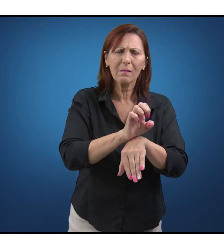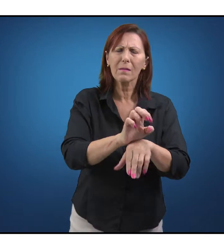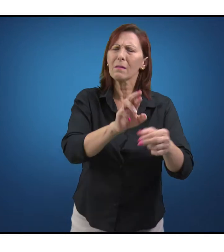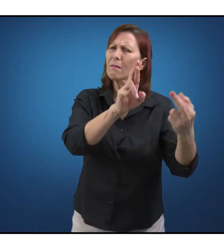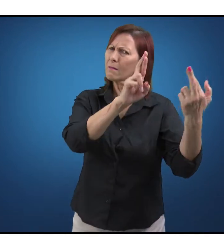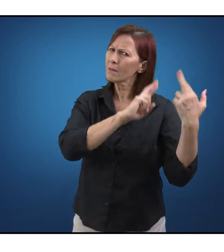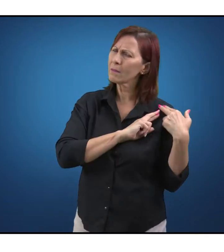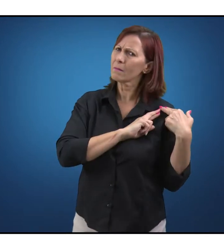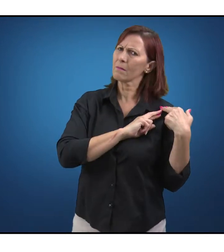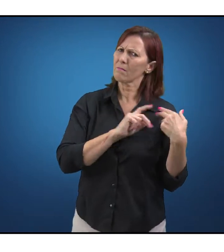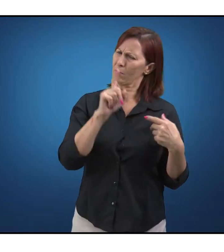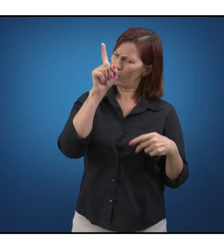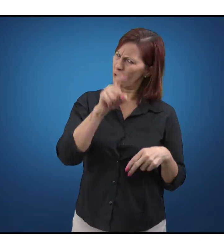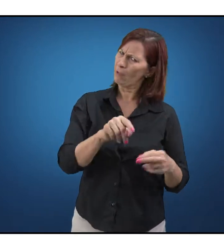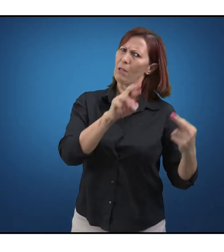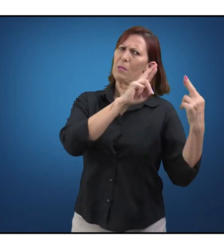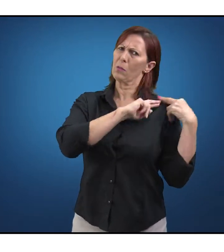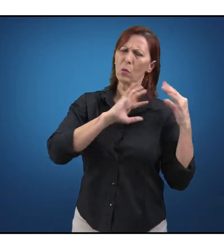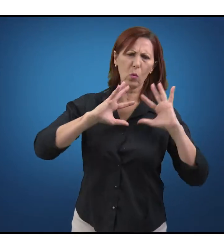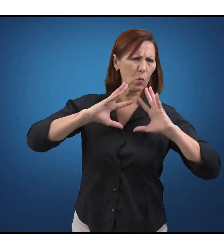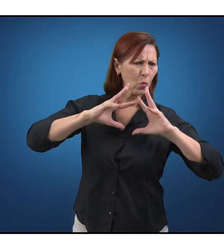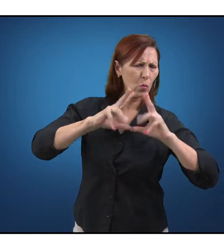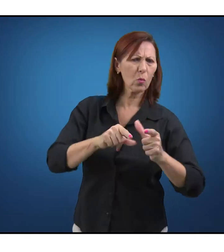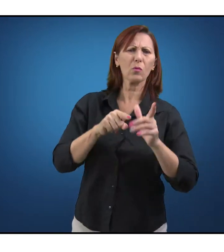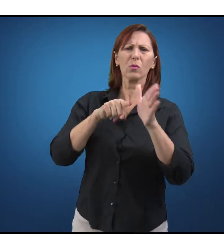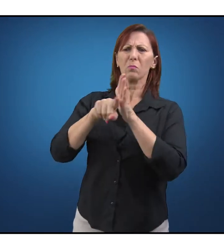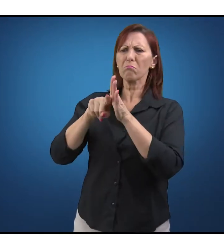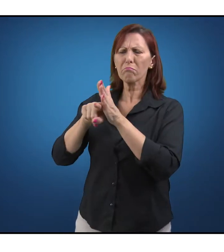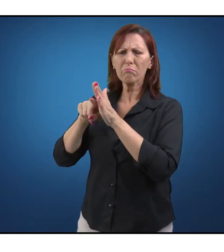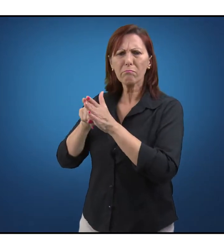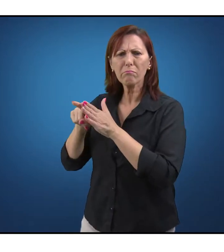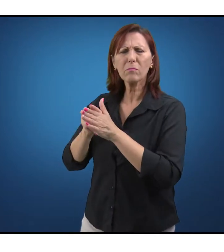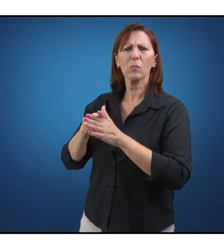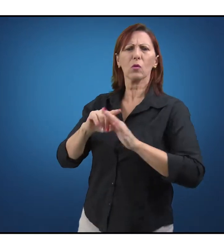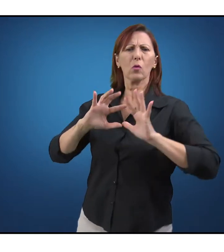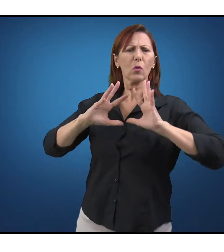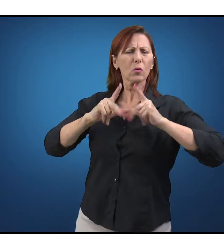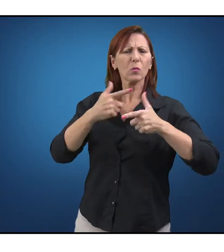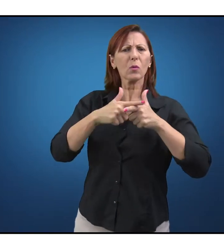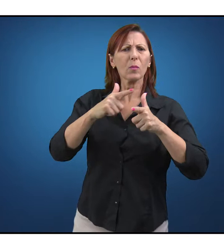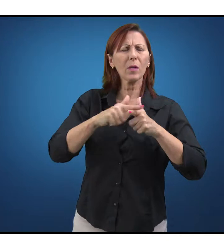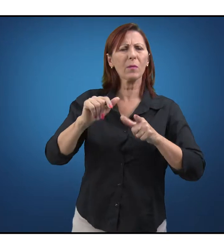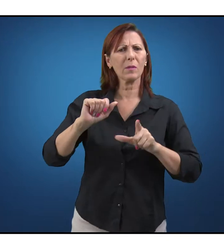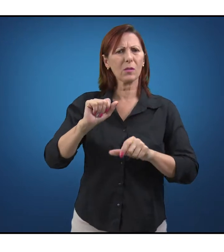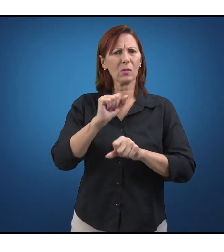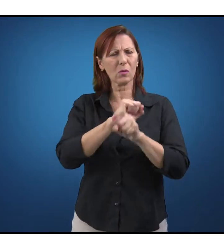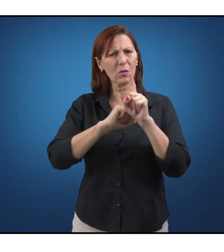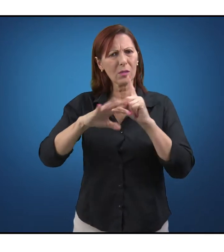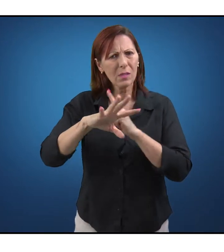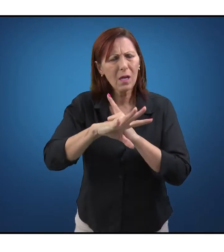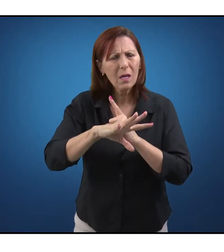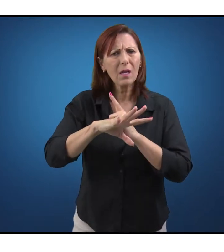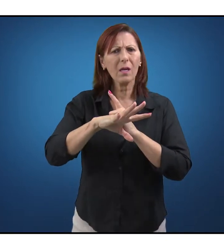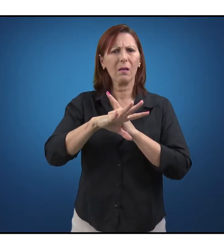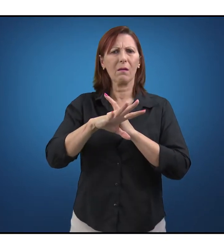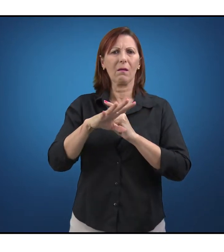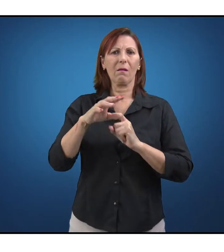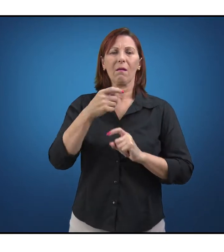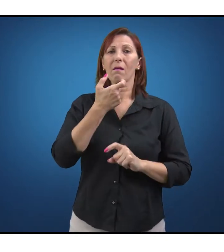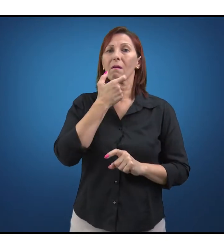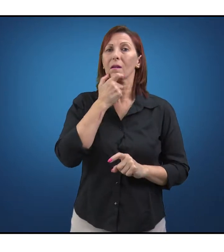Estado é responsável por todas as questões sociais daquela sociedade? A Inglaterra e os